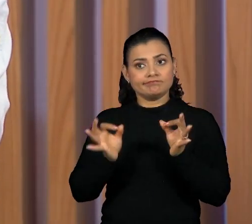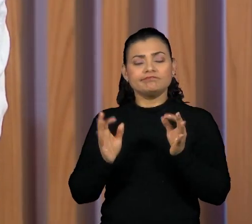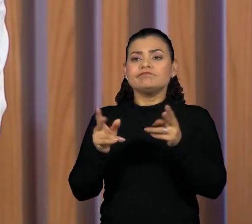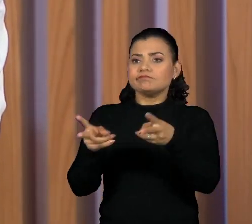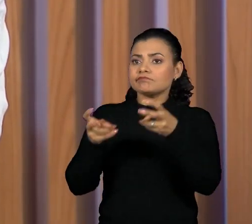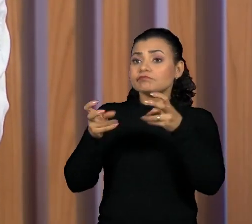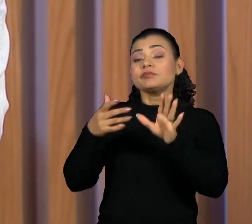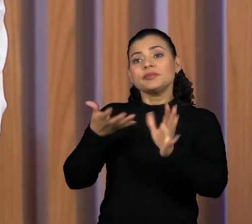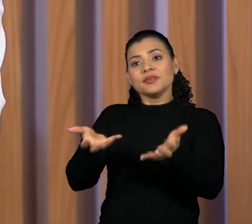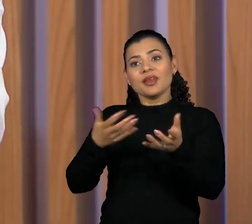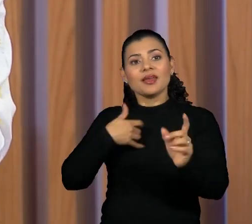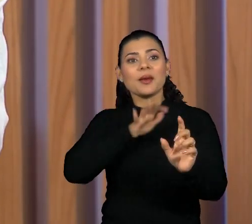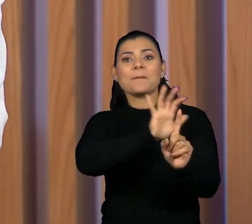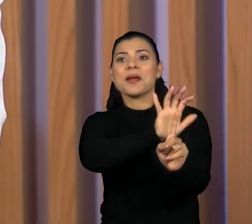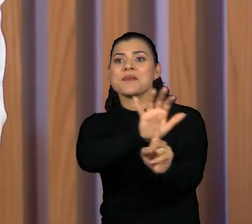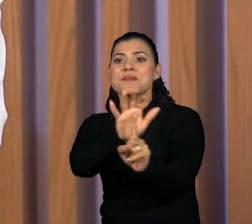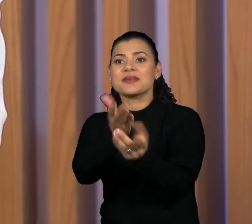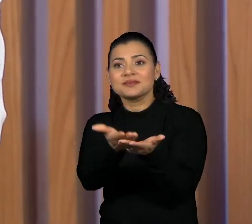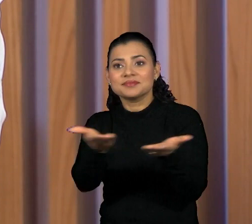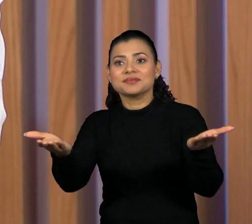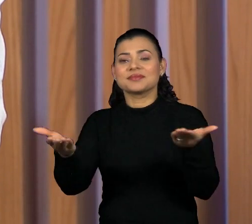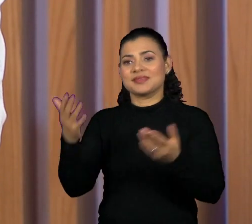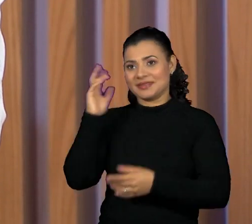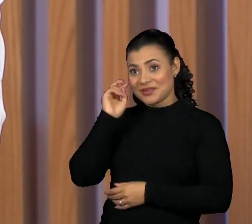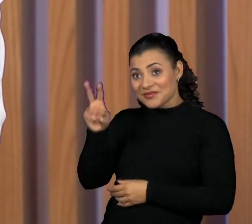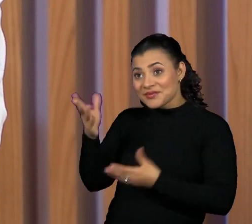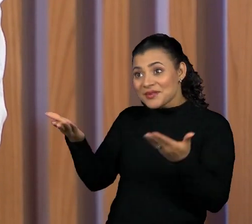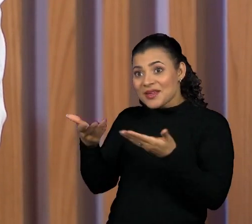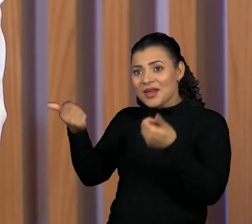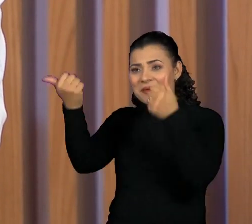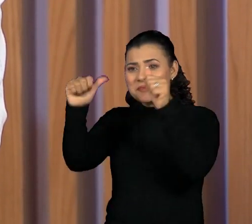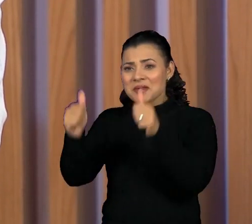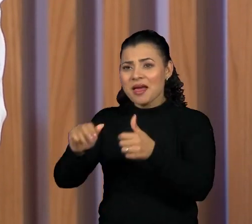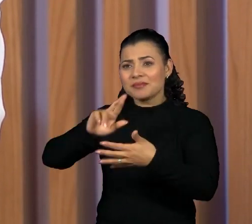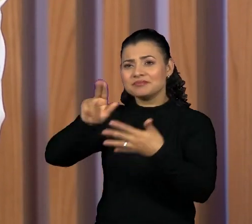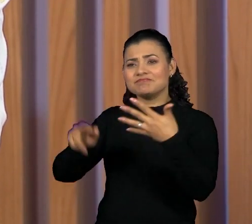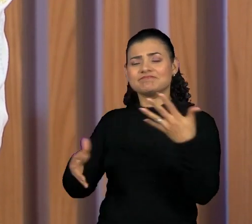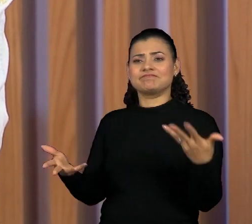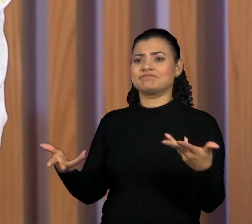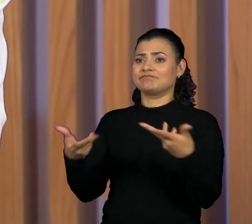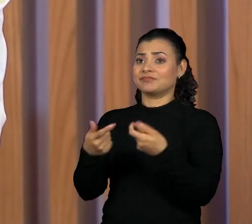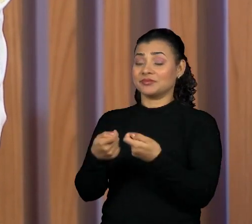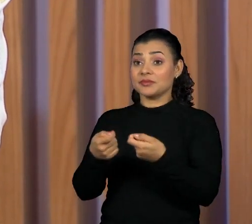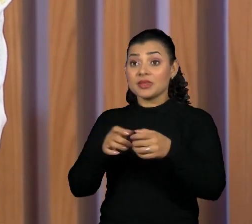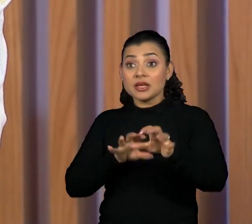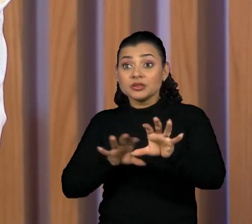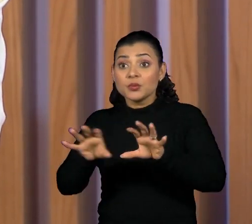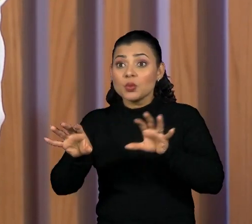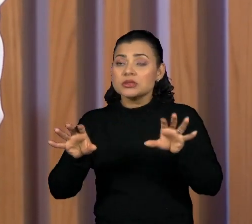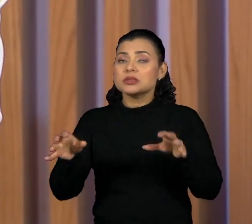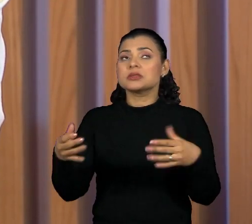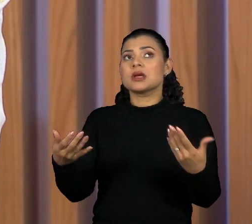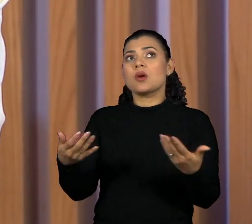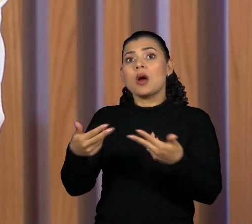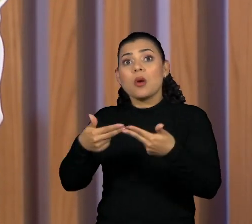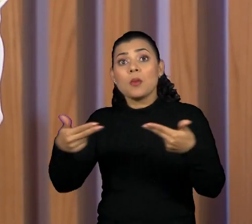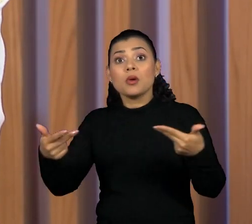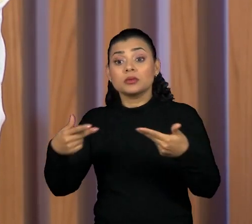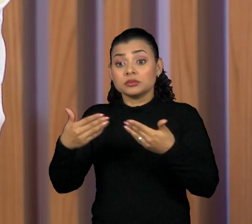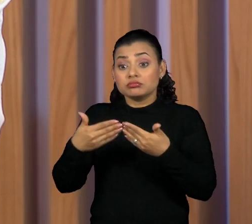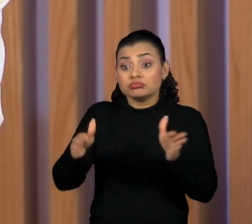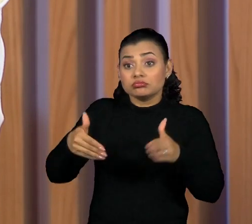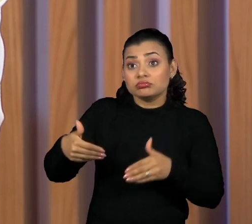até, inspirada nessa matéria tão bela que a gente viu, falar de uma exposição que está em